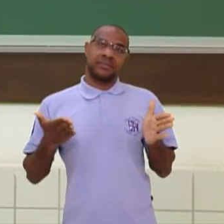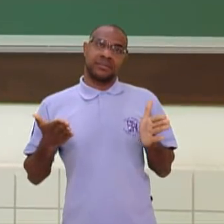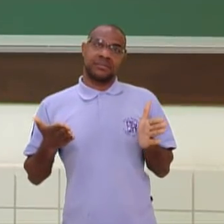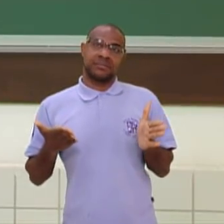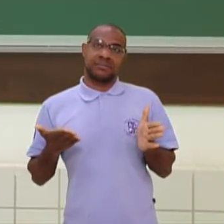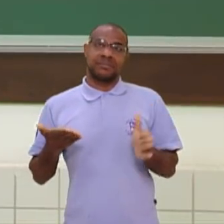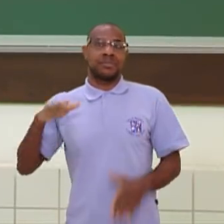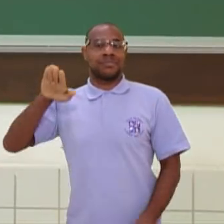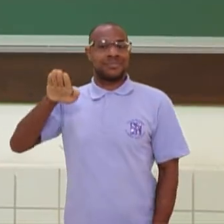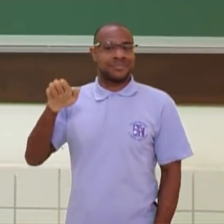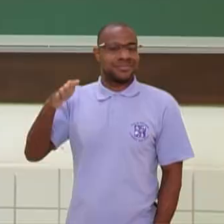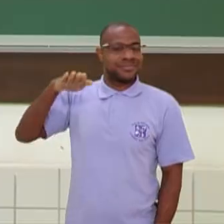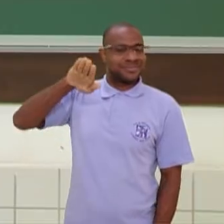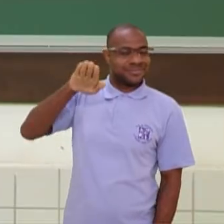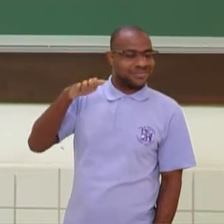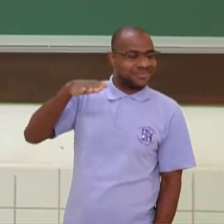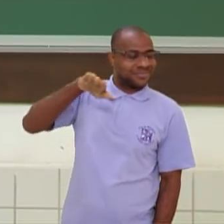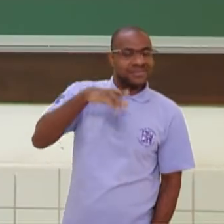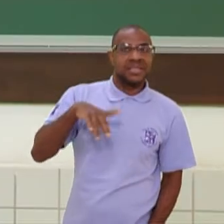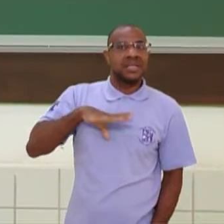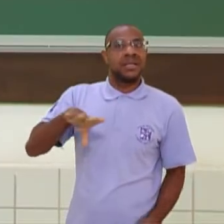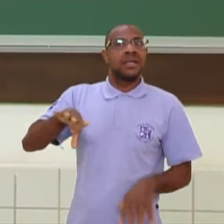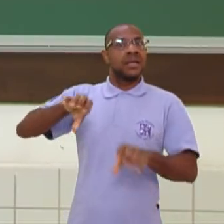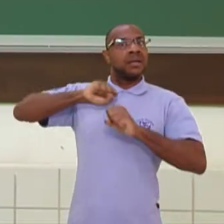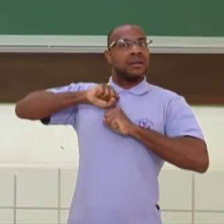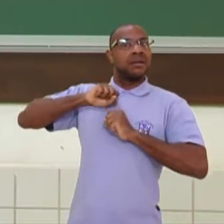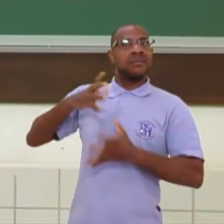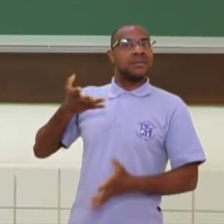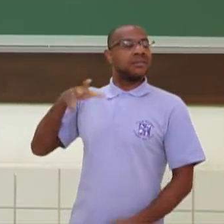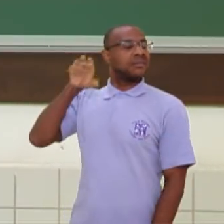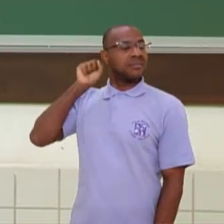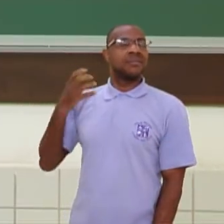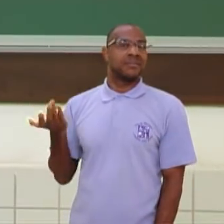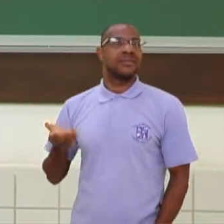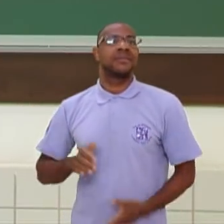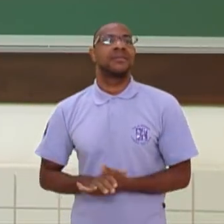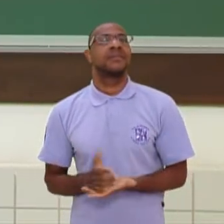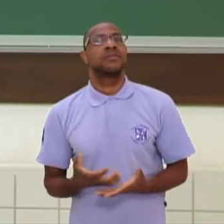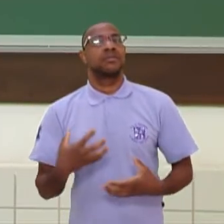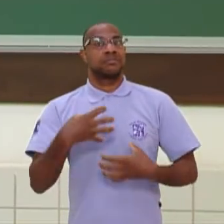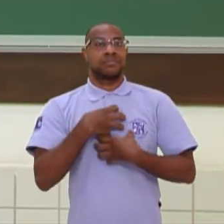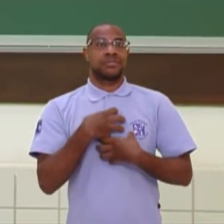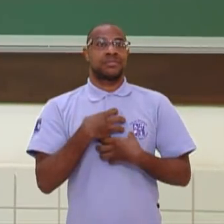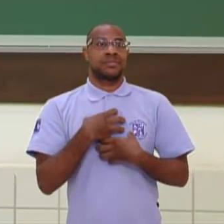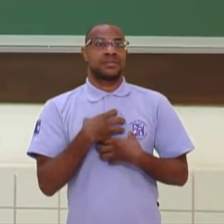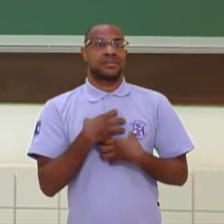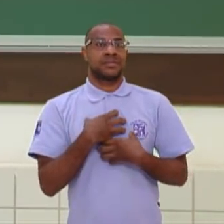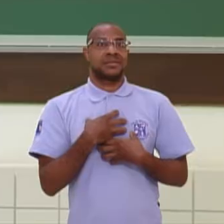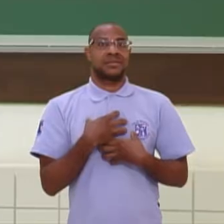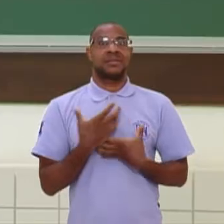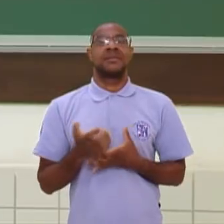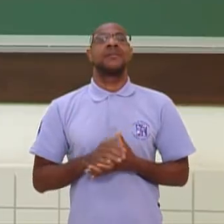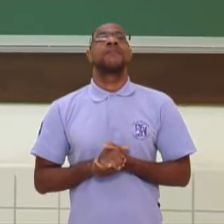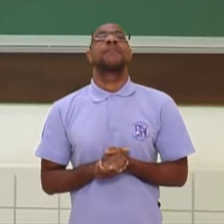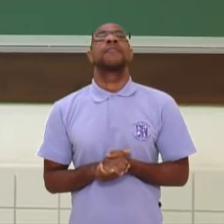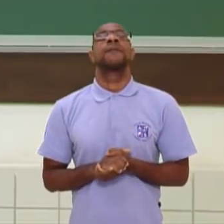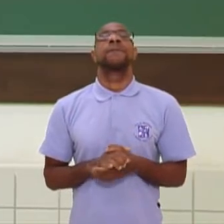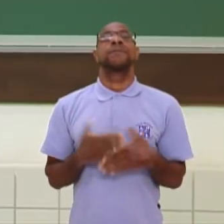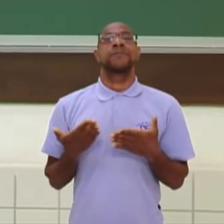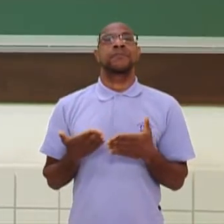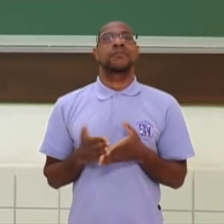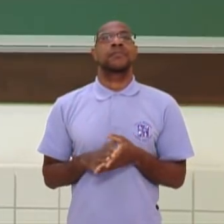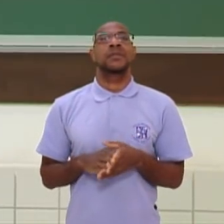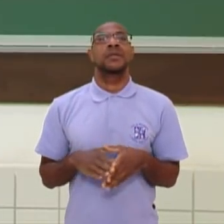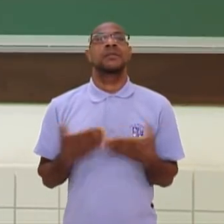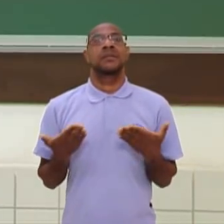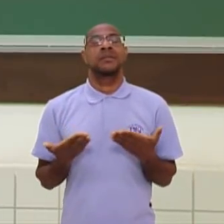consideração está do seu lado, do lado direito, esquerdo, frente, trás, cima, baixo. A onda sonora ela vai estar se propagando. Então, assim, por isso